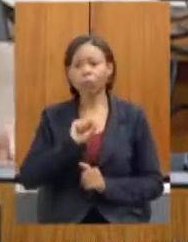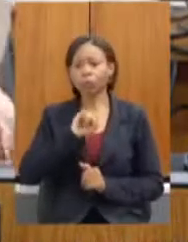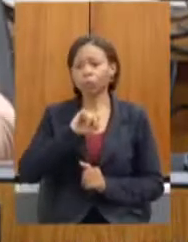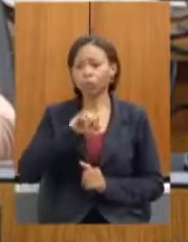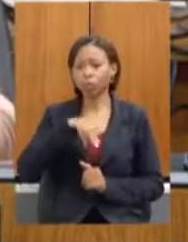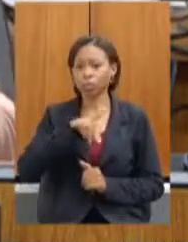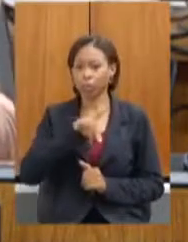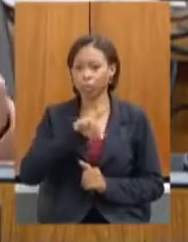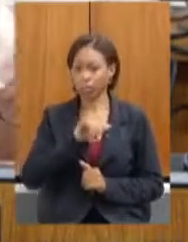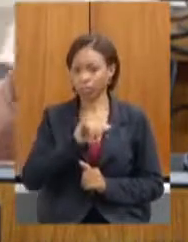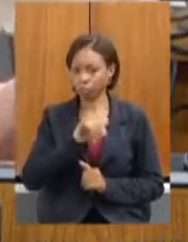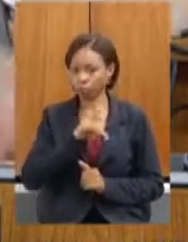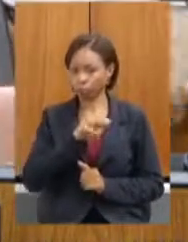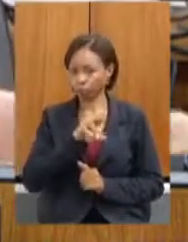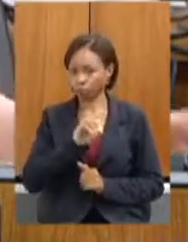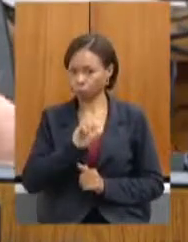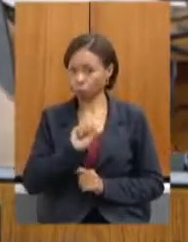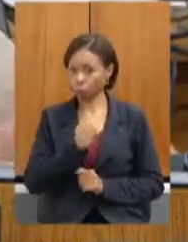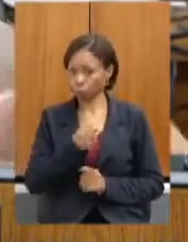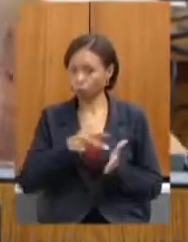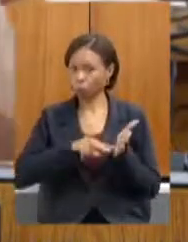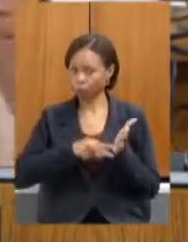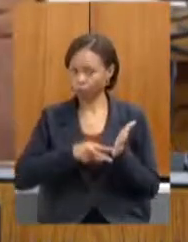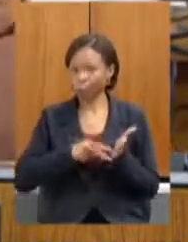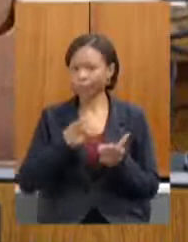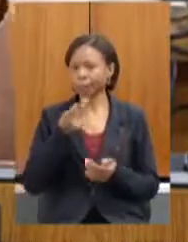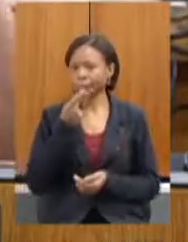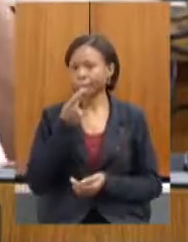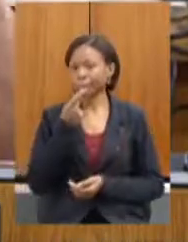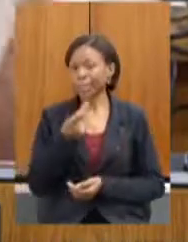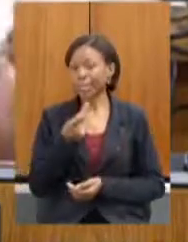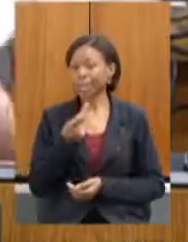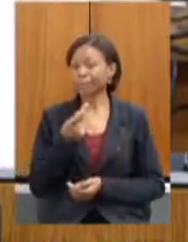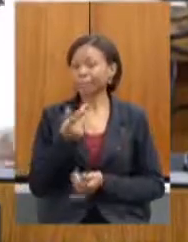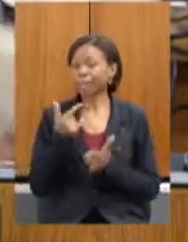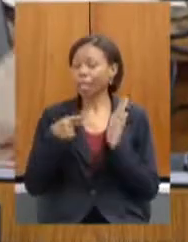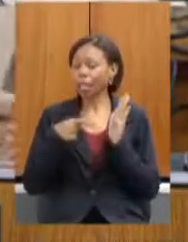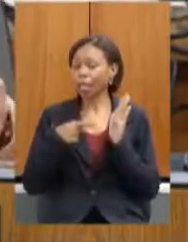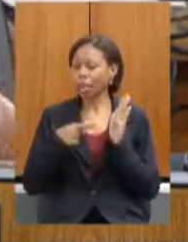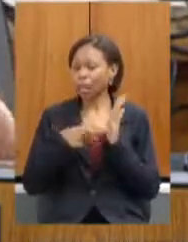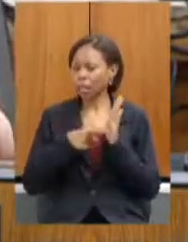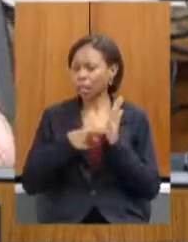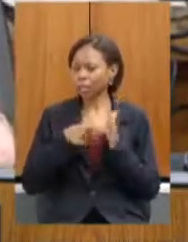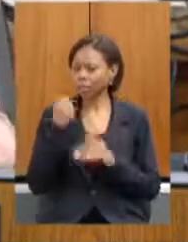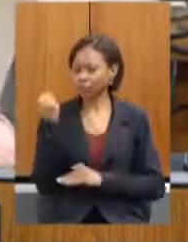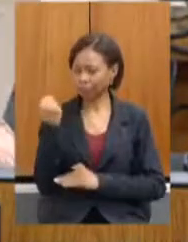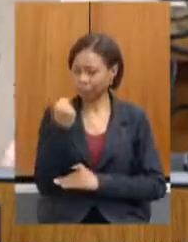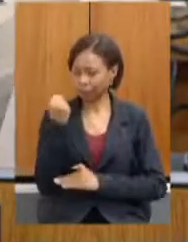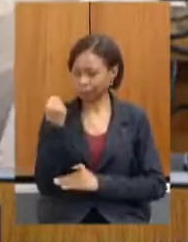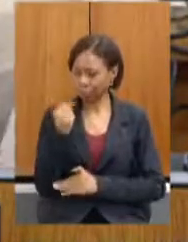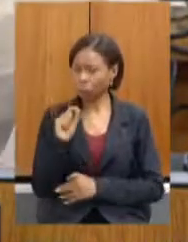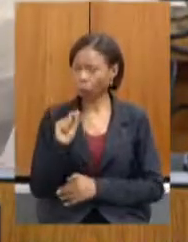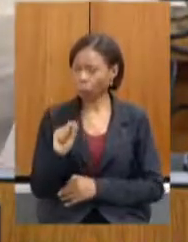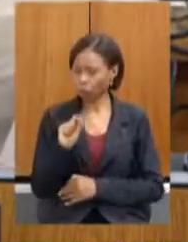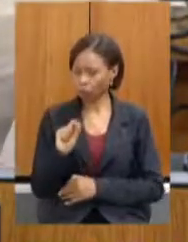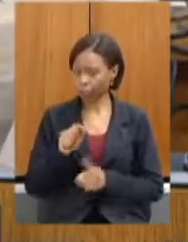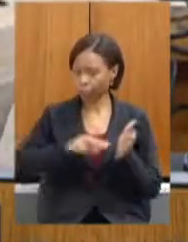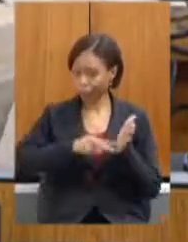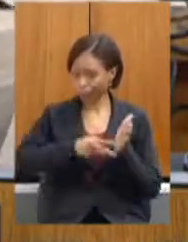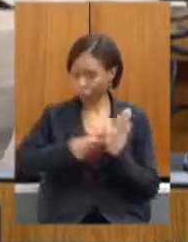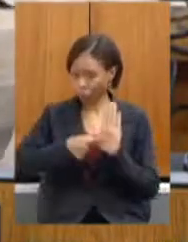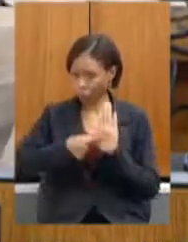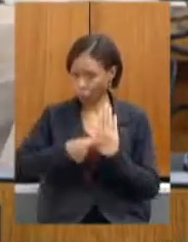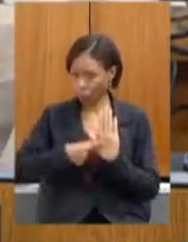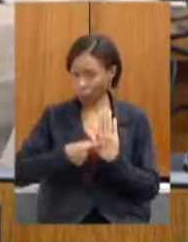pros Kids a denúncia gravíssima porque o sindicato afirma que